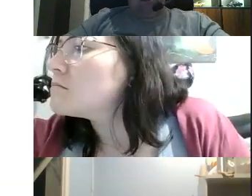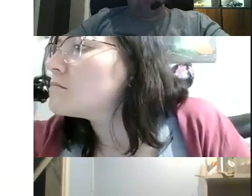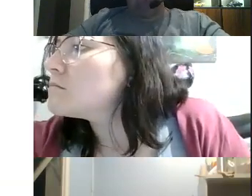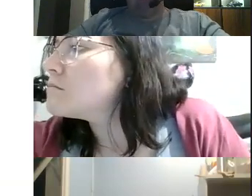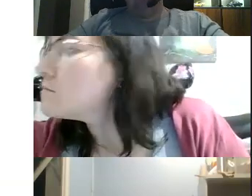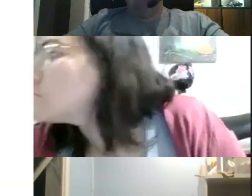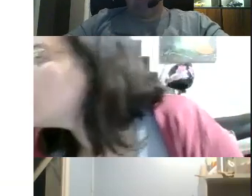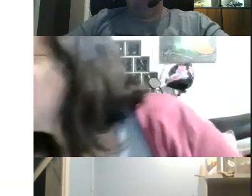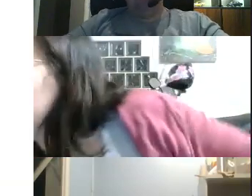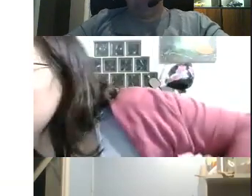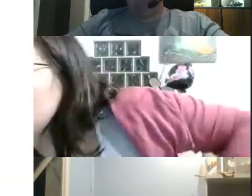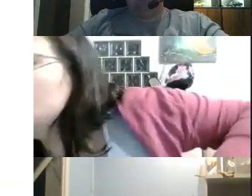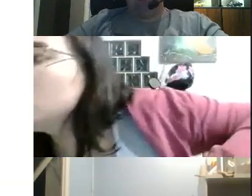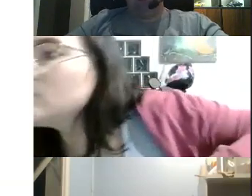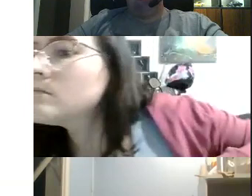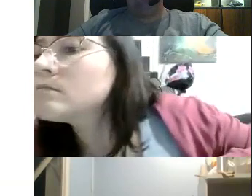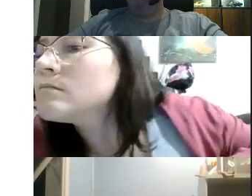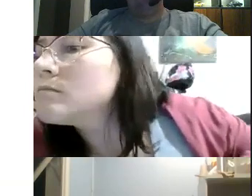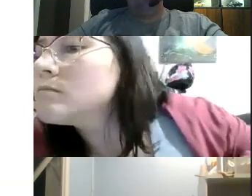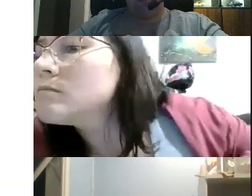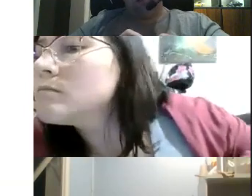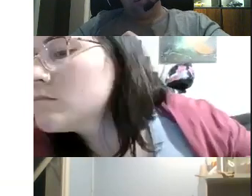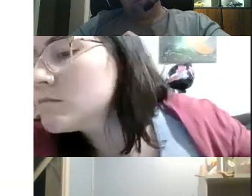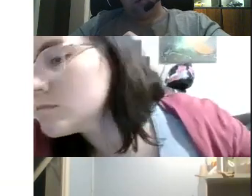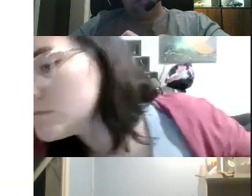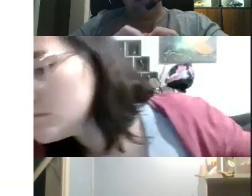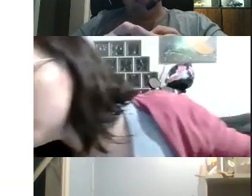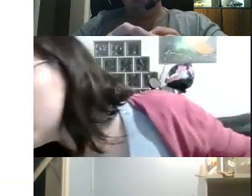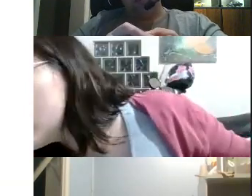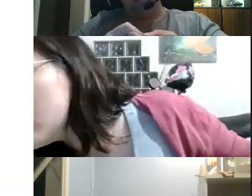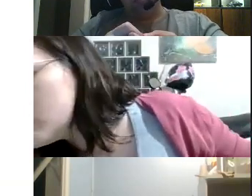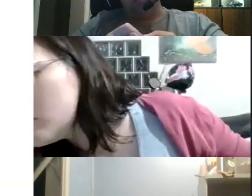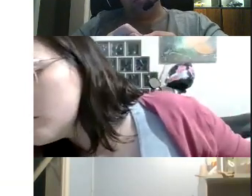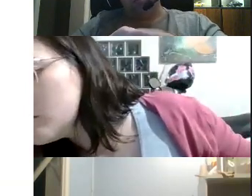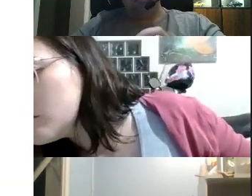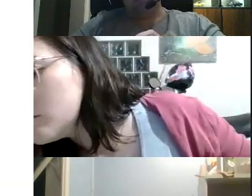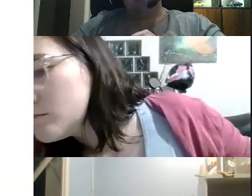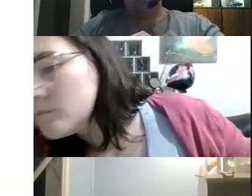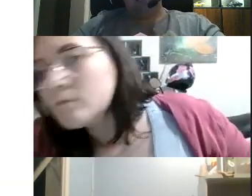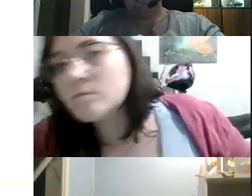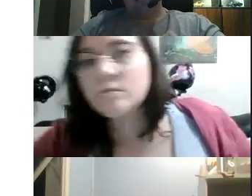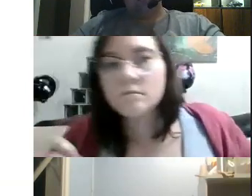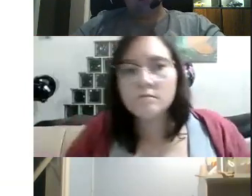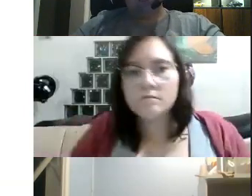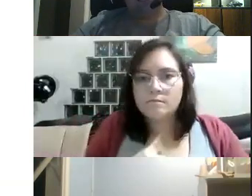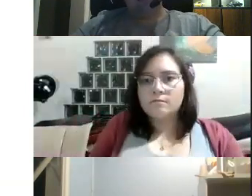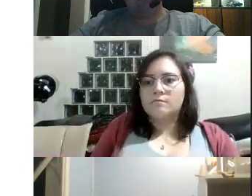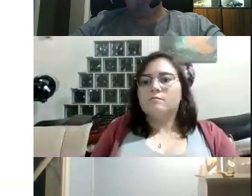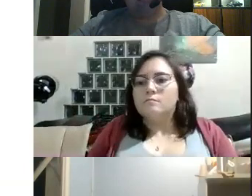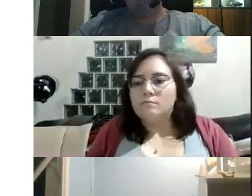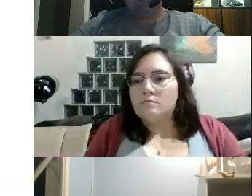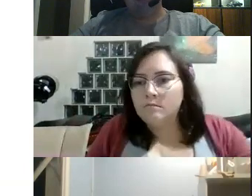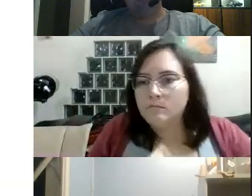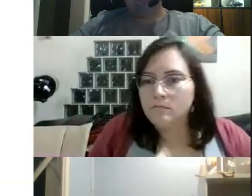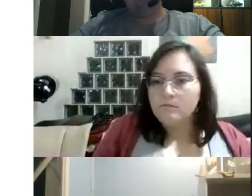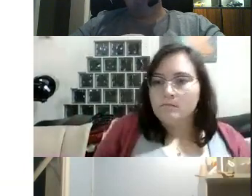Balanço hídrico do Brasil, isso é interessantíssimo, gente. O que é o balanço hídrico? O Brasil, o sistema